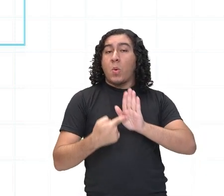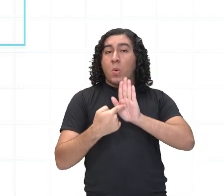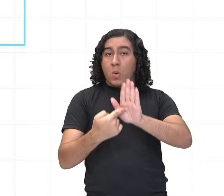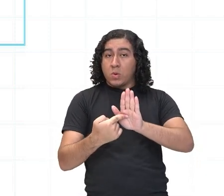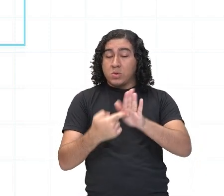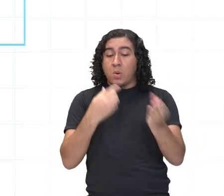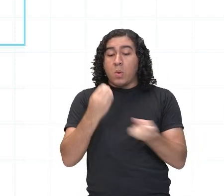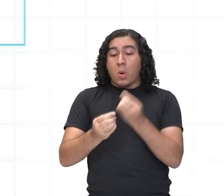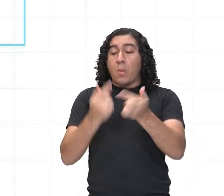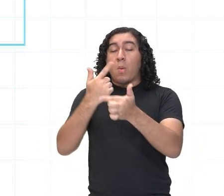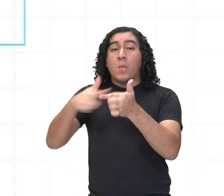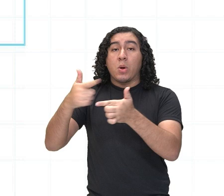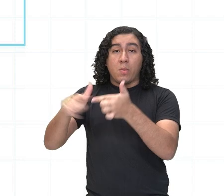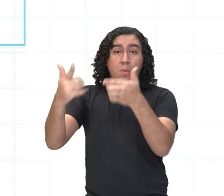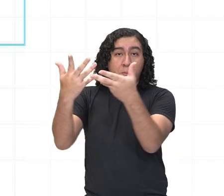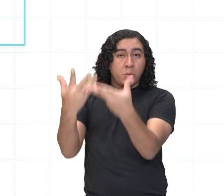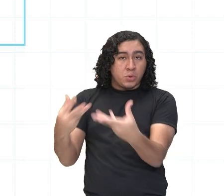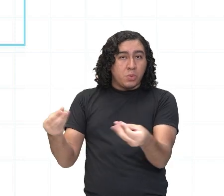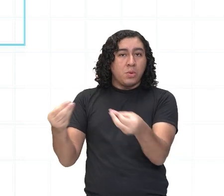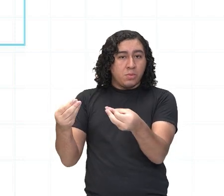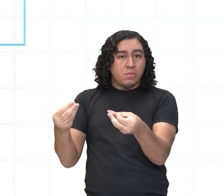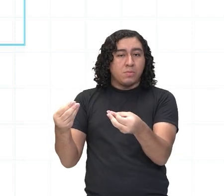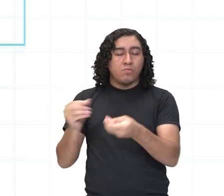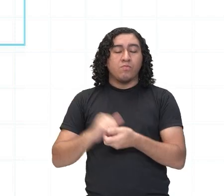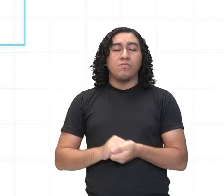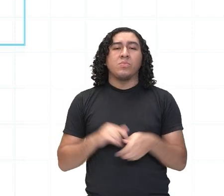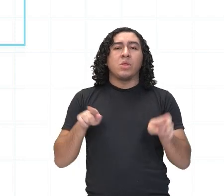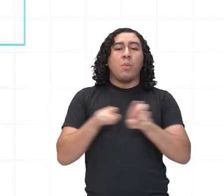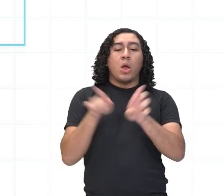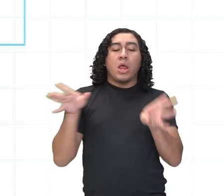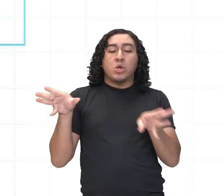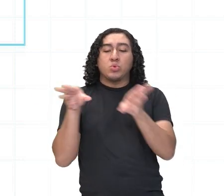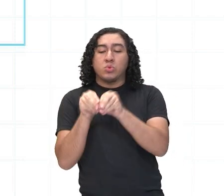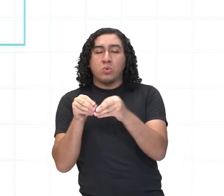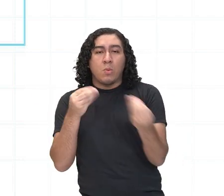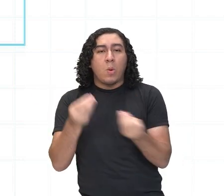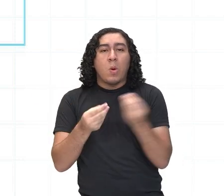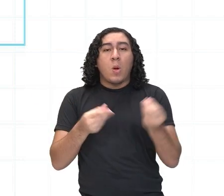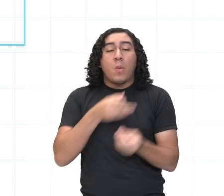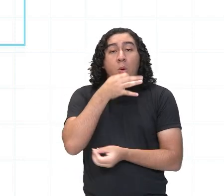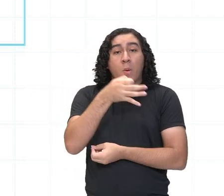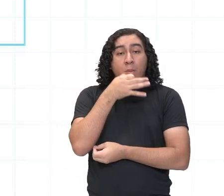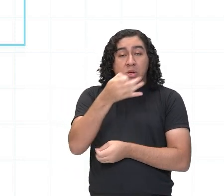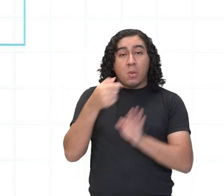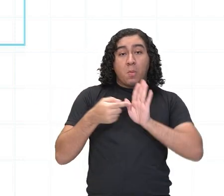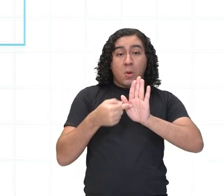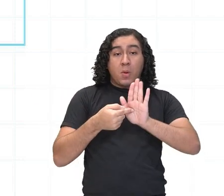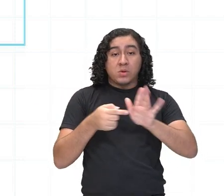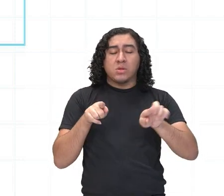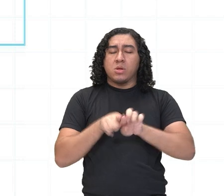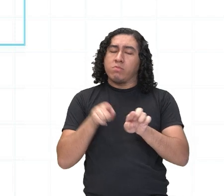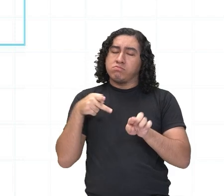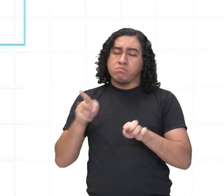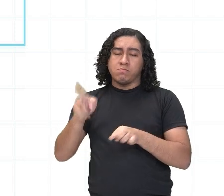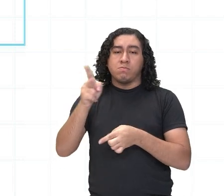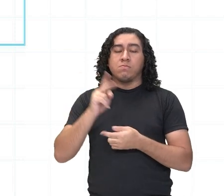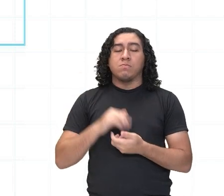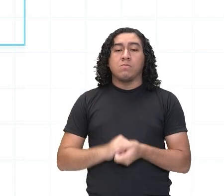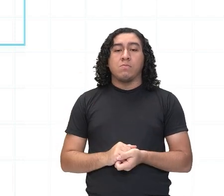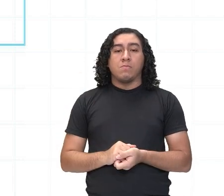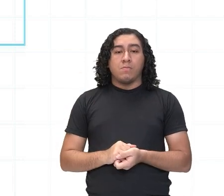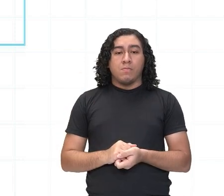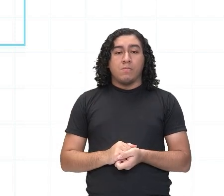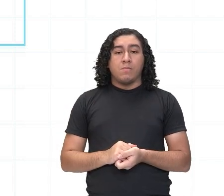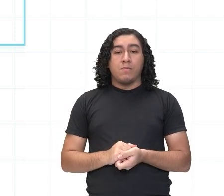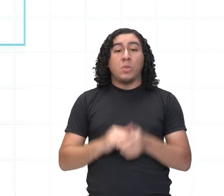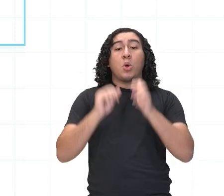para o problema debatido, síntese da posição defendida e assim por diante, não é? Então, eu